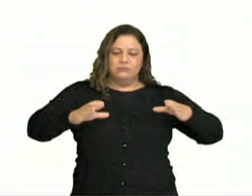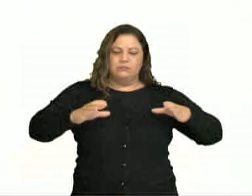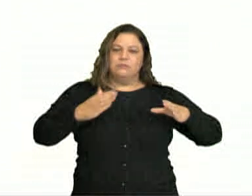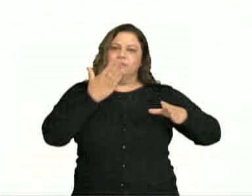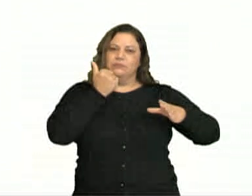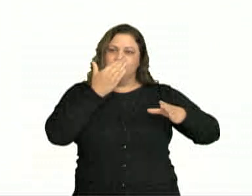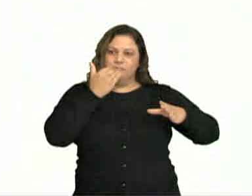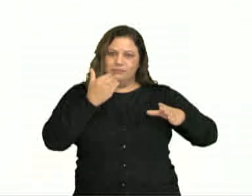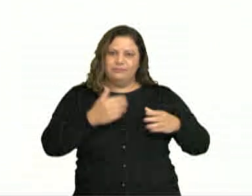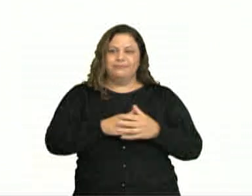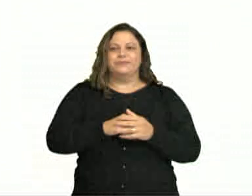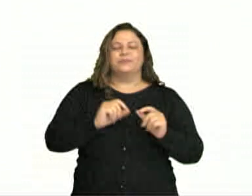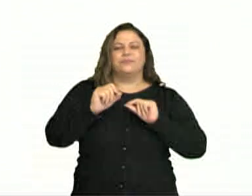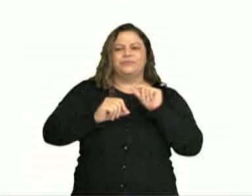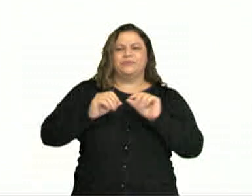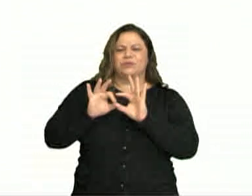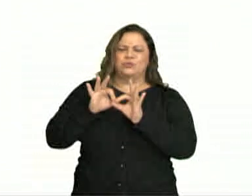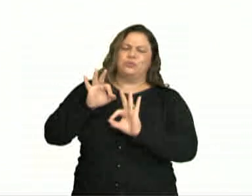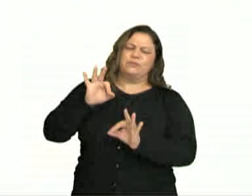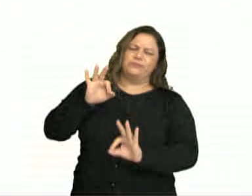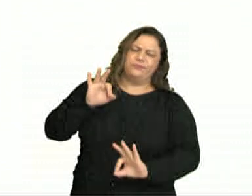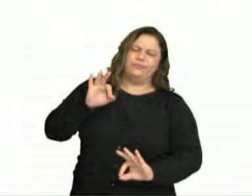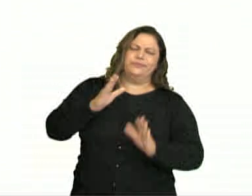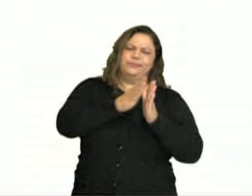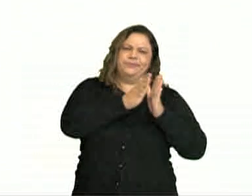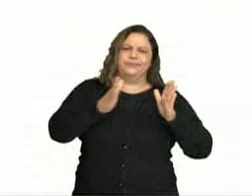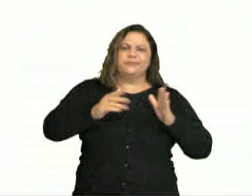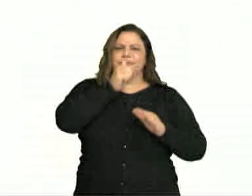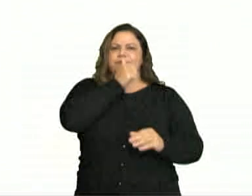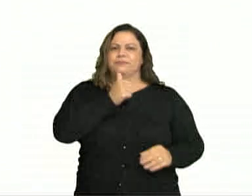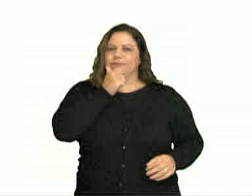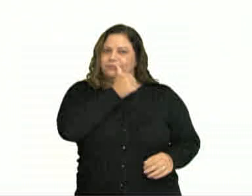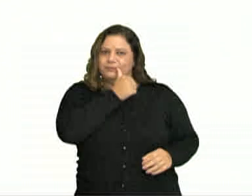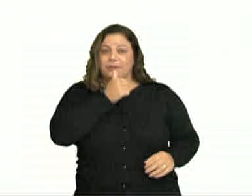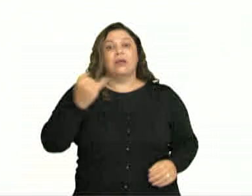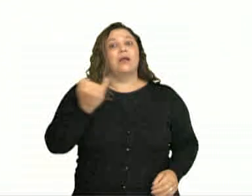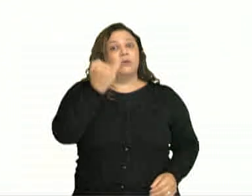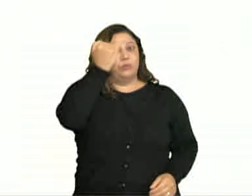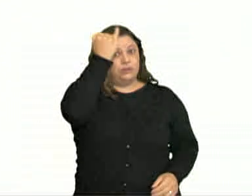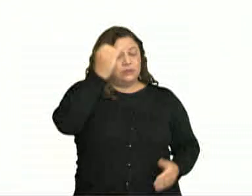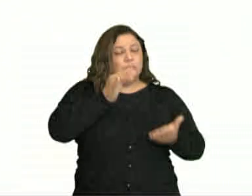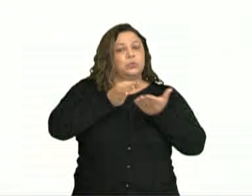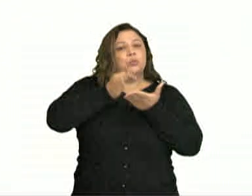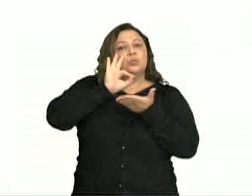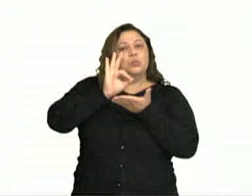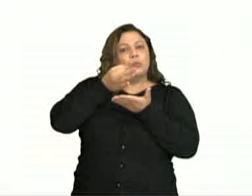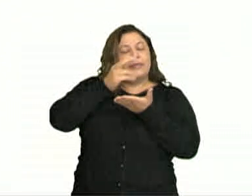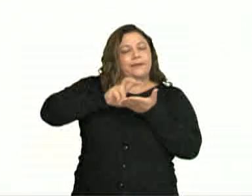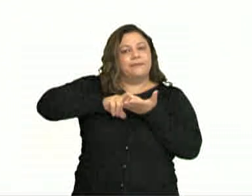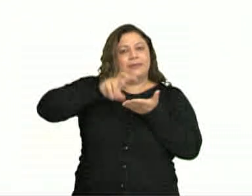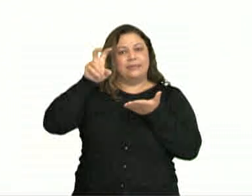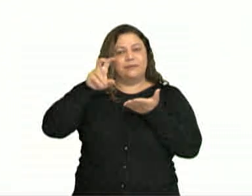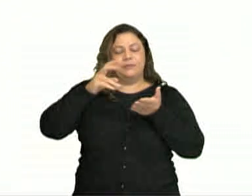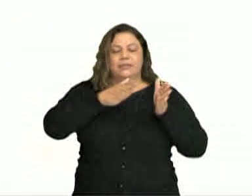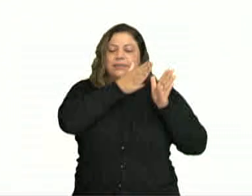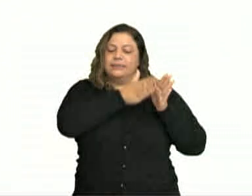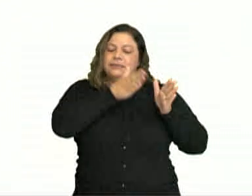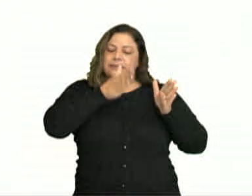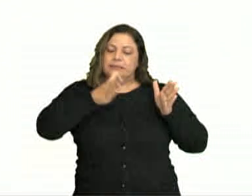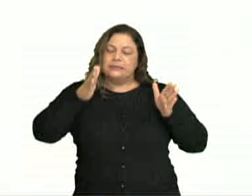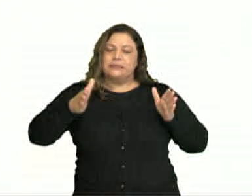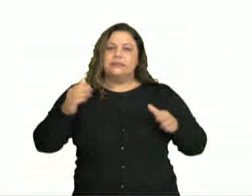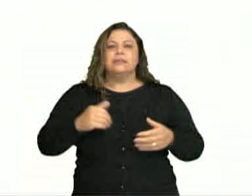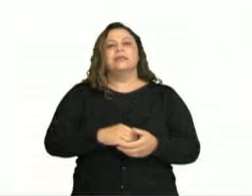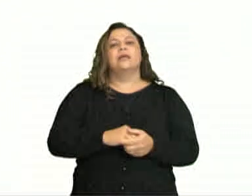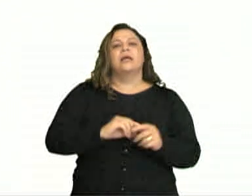o longo período que o corpo esteve em jejum. Então é muito importante tomar o café da manhã. Seguidamente, as refeições intercalares, a